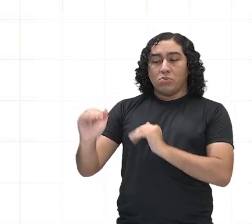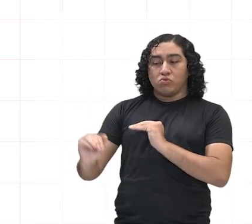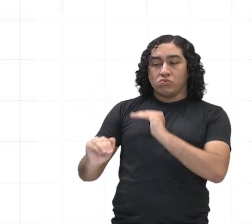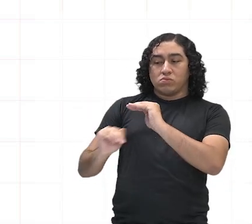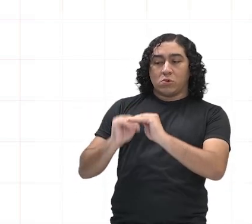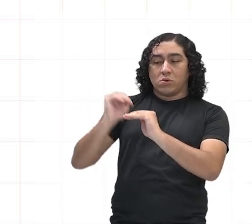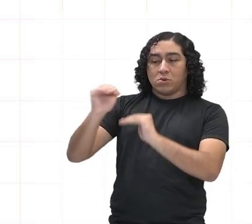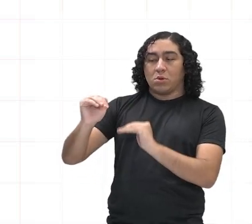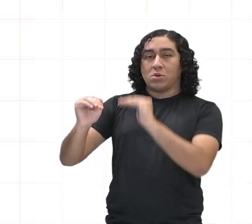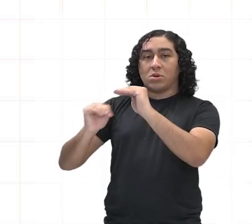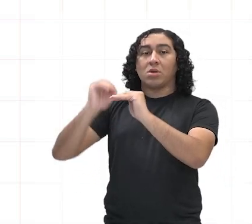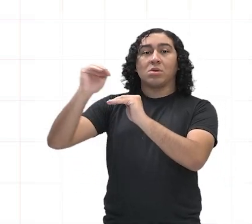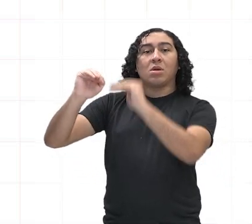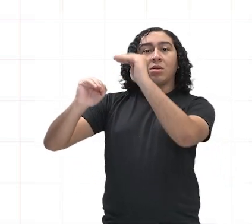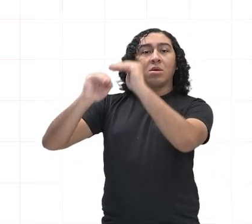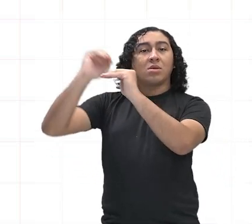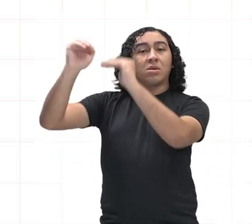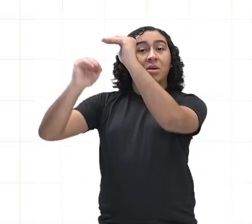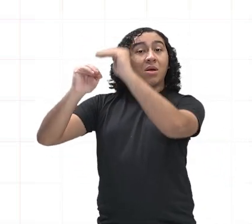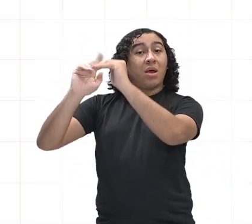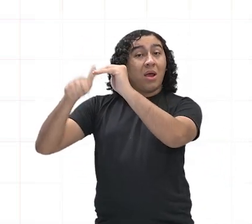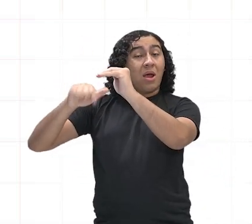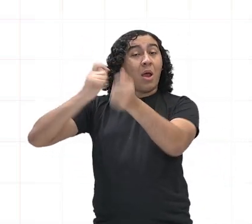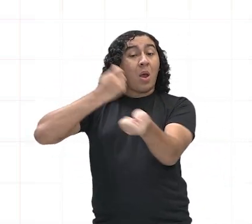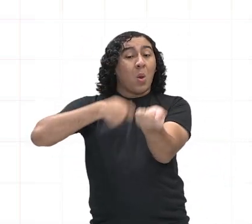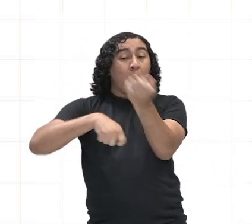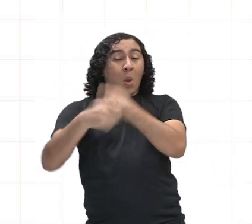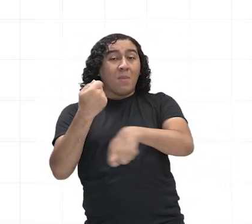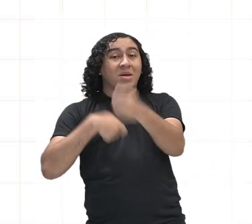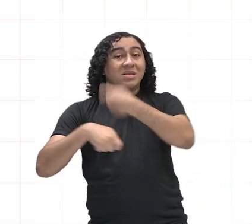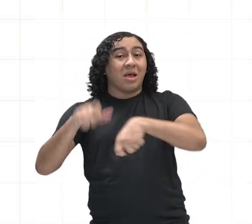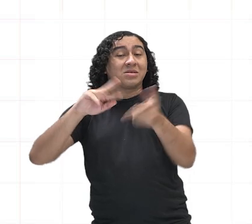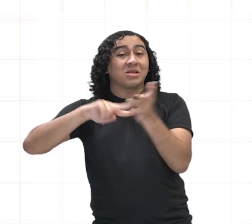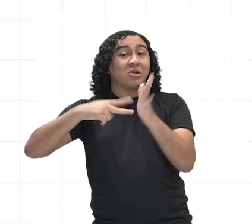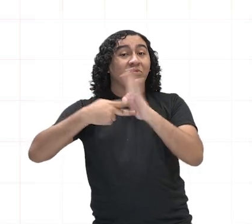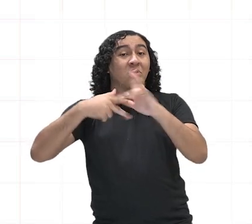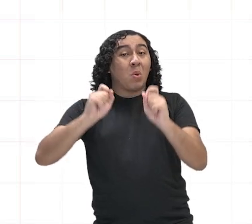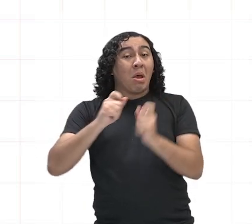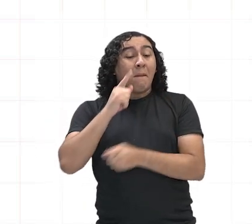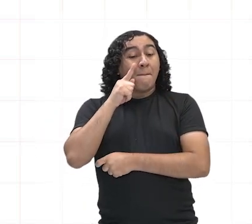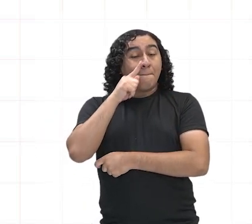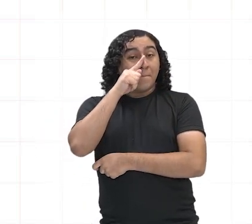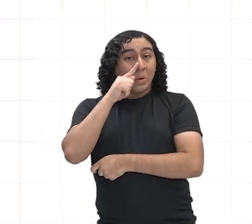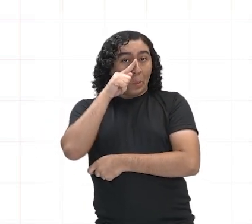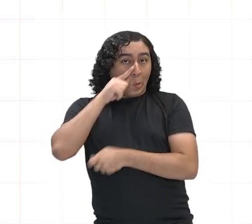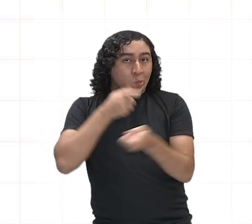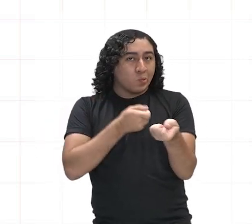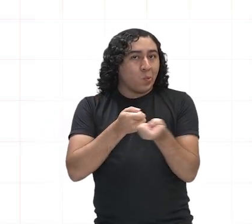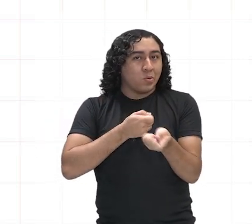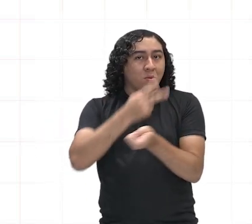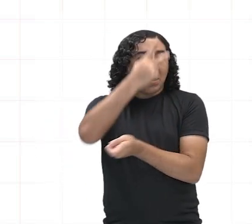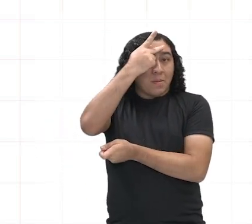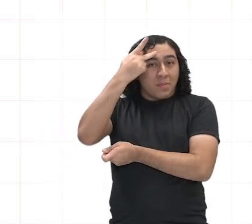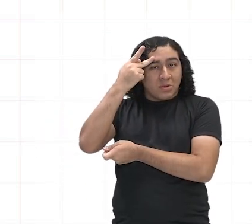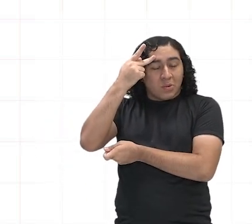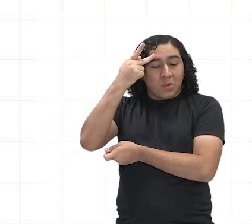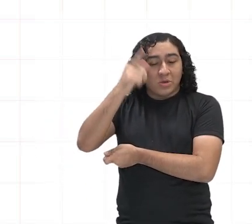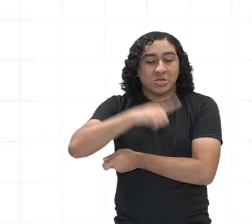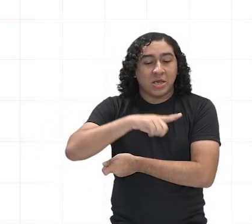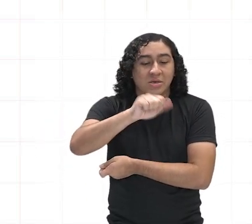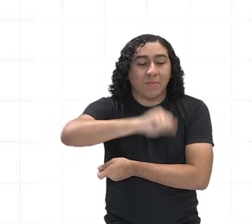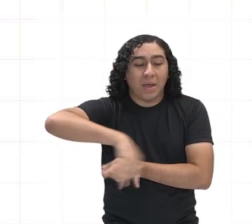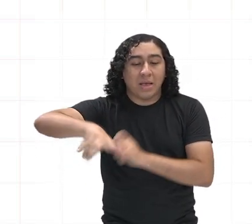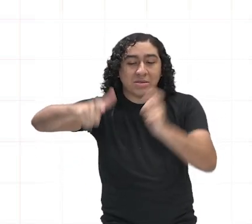grande centro comercial e passou a ameaçar o domínio dos grandes proprietários de terras. Por